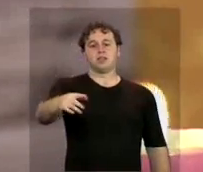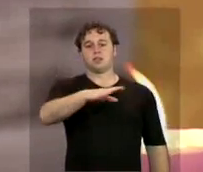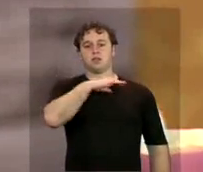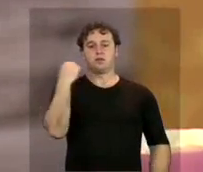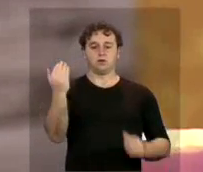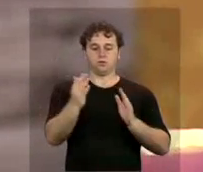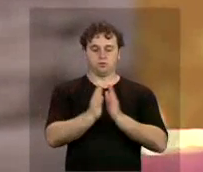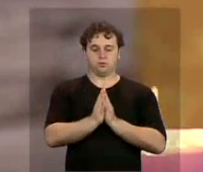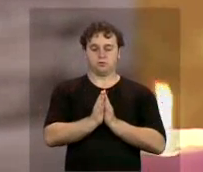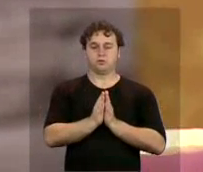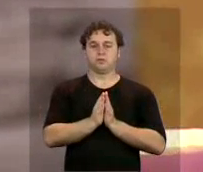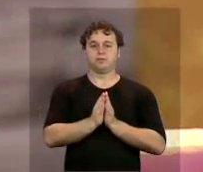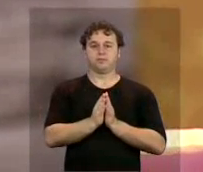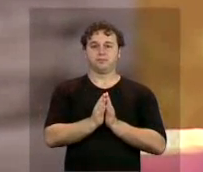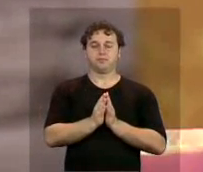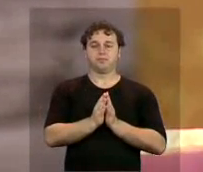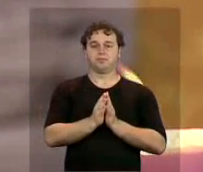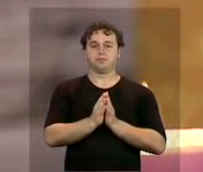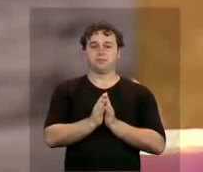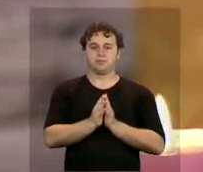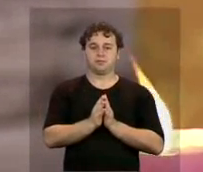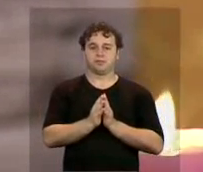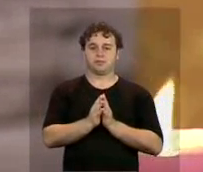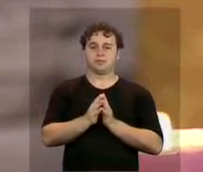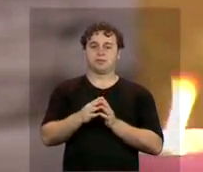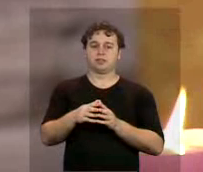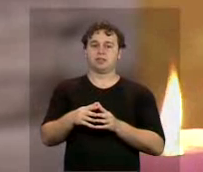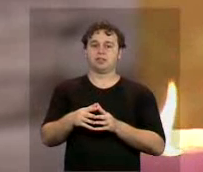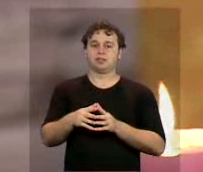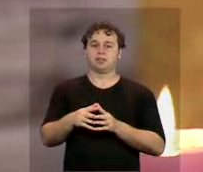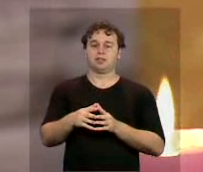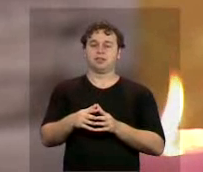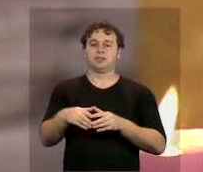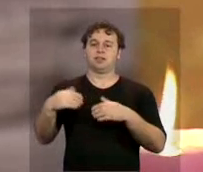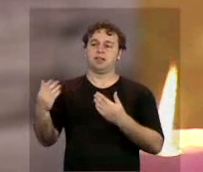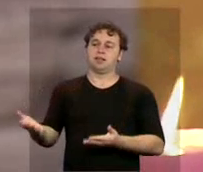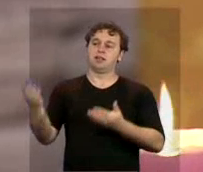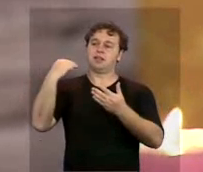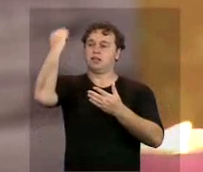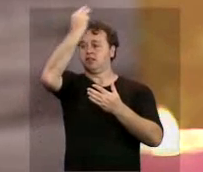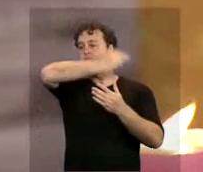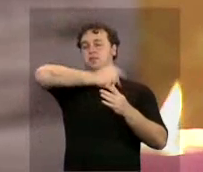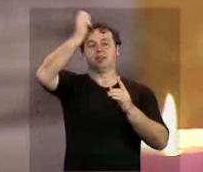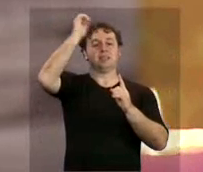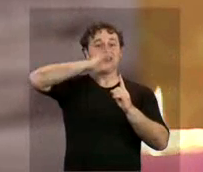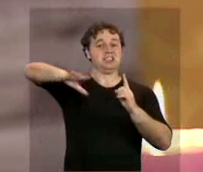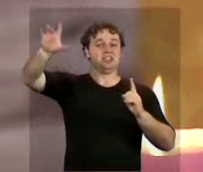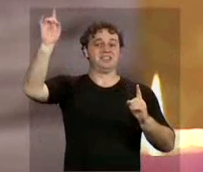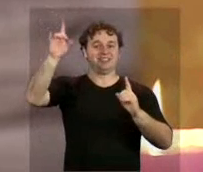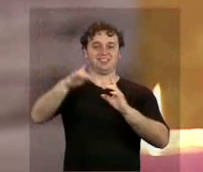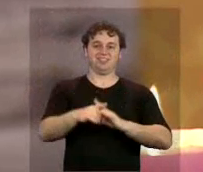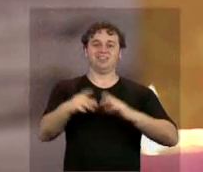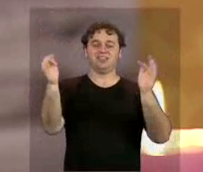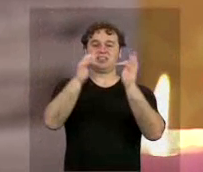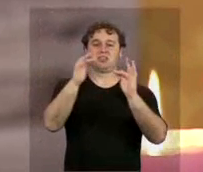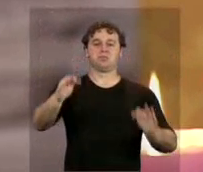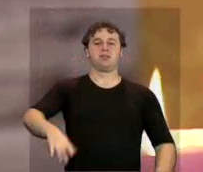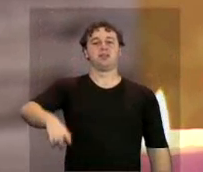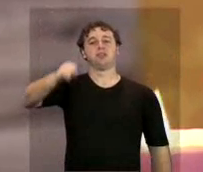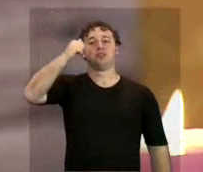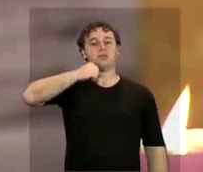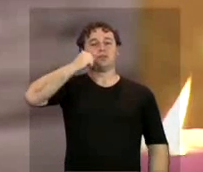pecadores, agora e na hora de nossa morte. Amém. Ave Maria, cheia de graça, o Senhor é